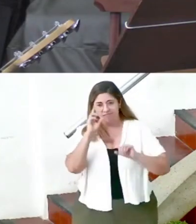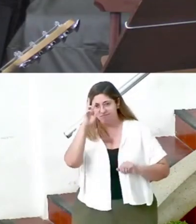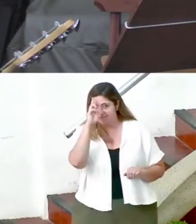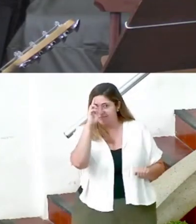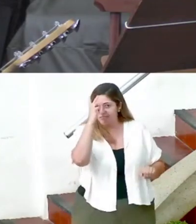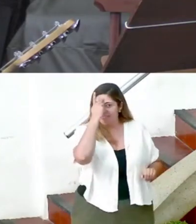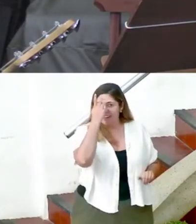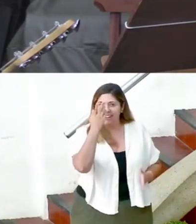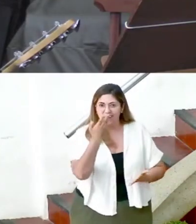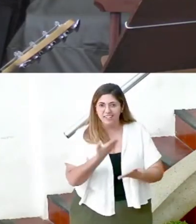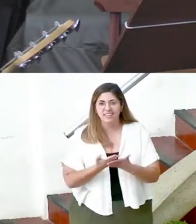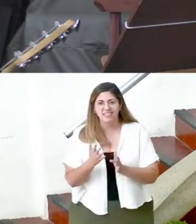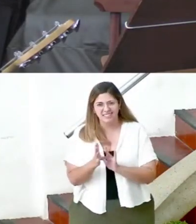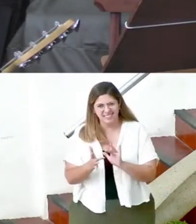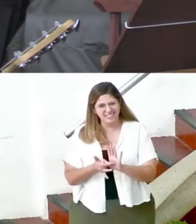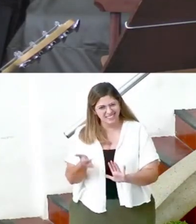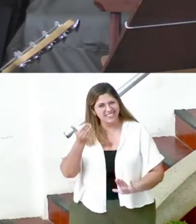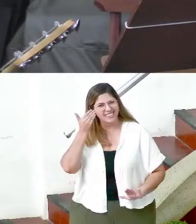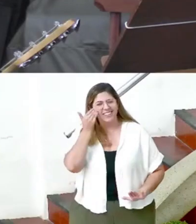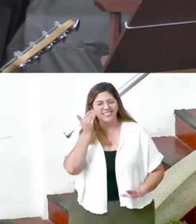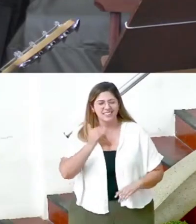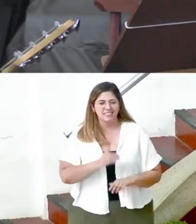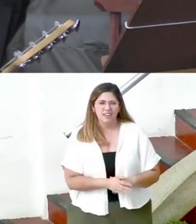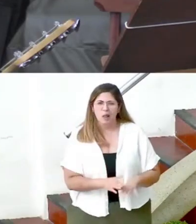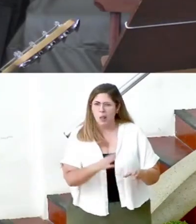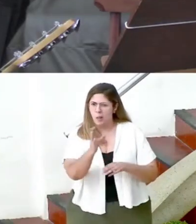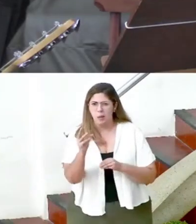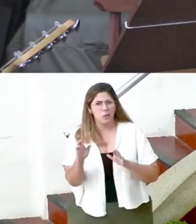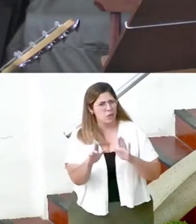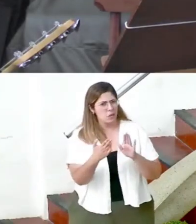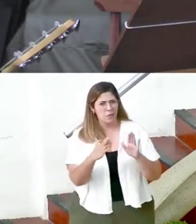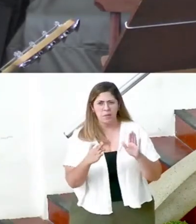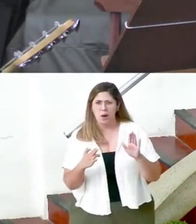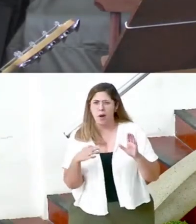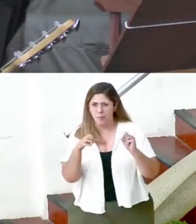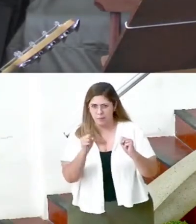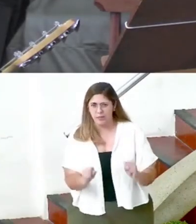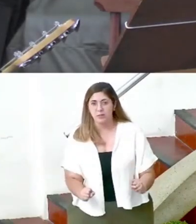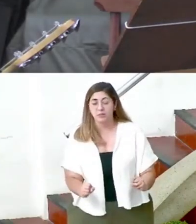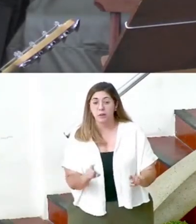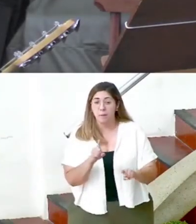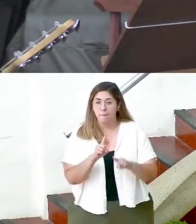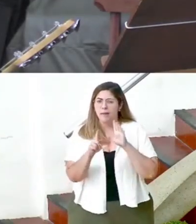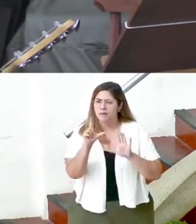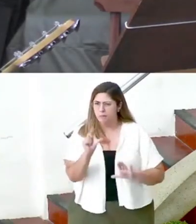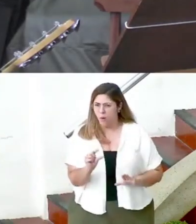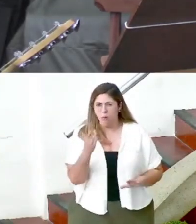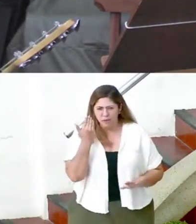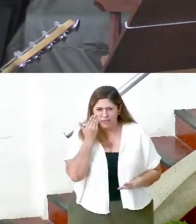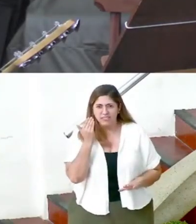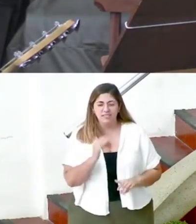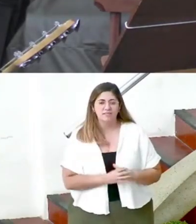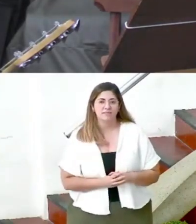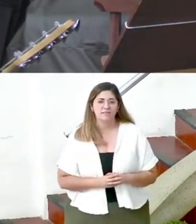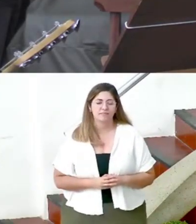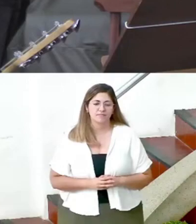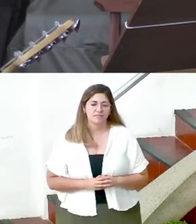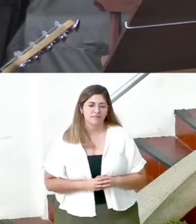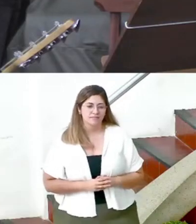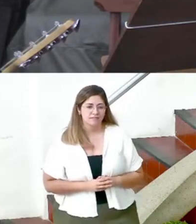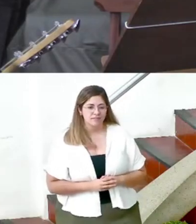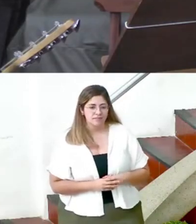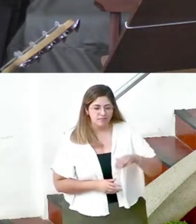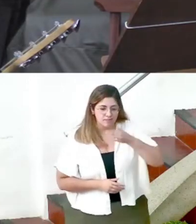procônsul lá em Creta. E nós tivemos muitos outros nomes também, eu não vou me deter aqui, mas alguns outros próximos do império